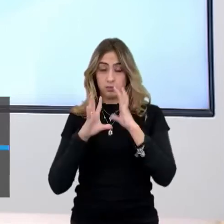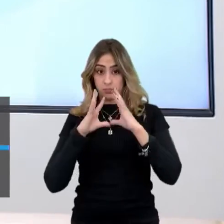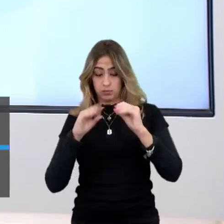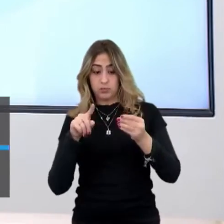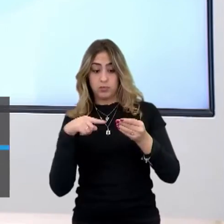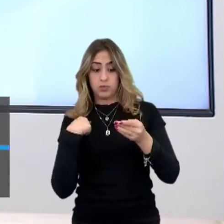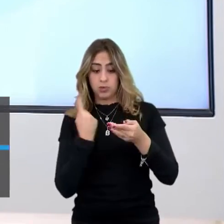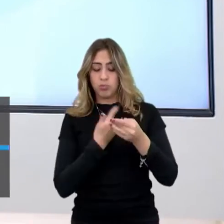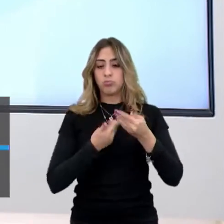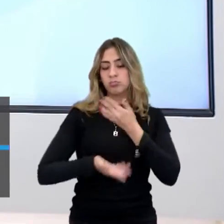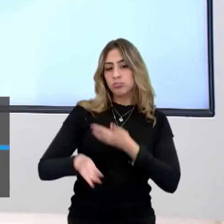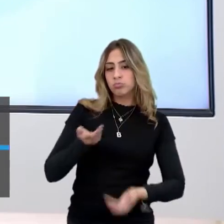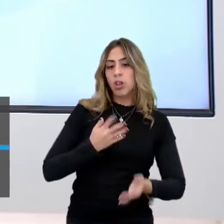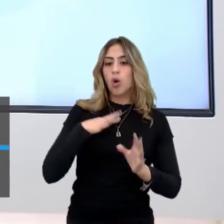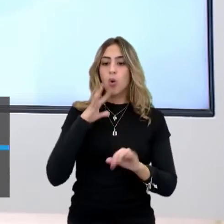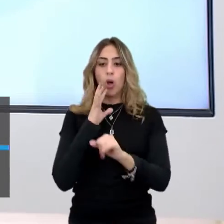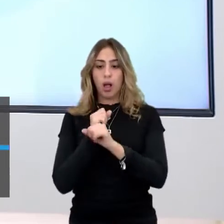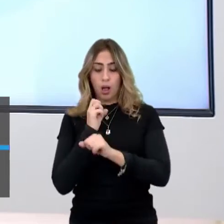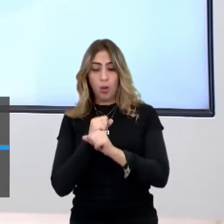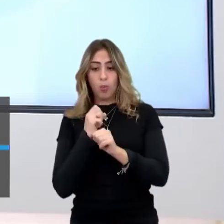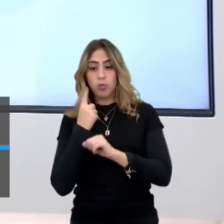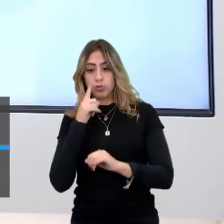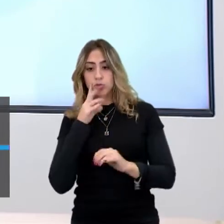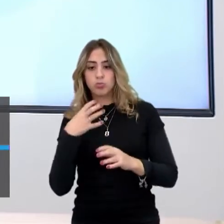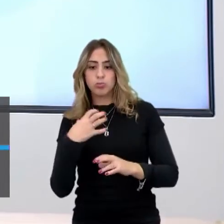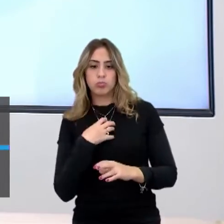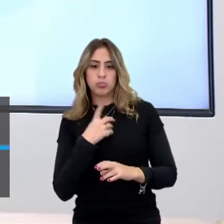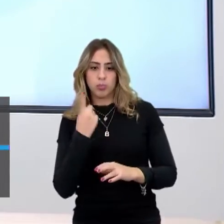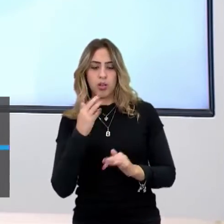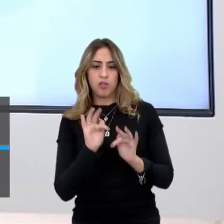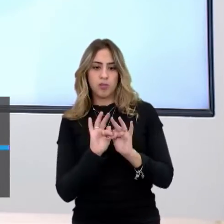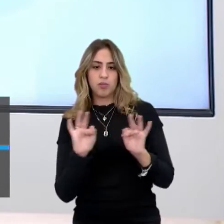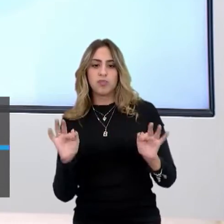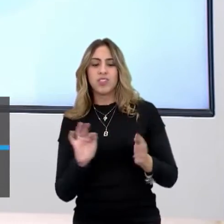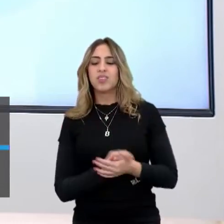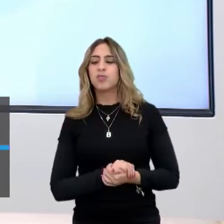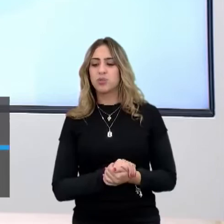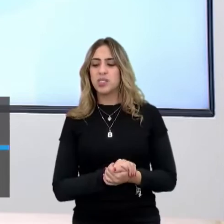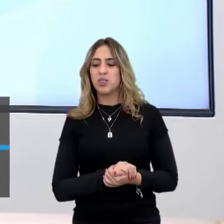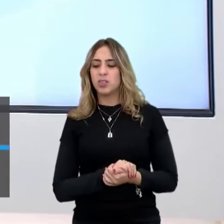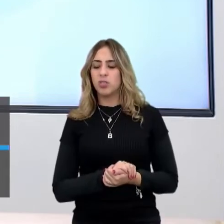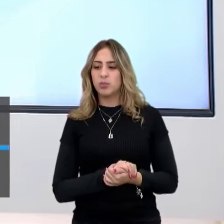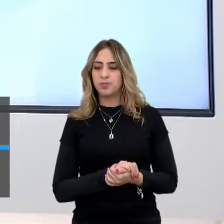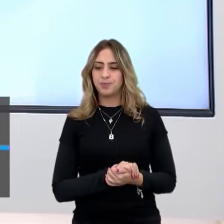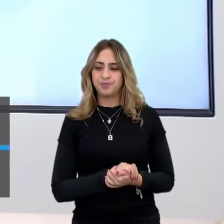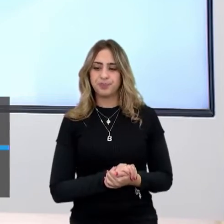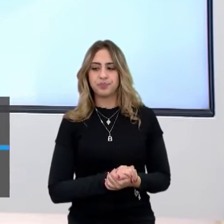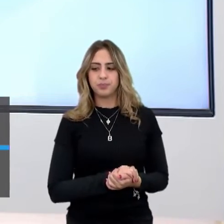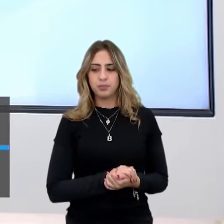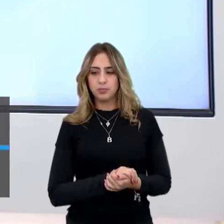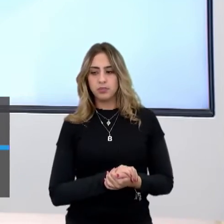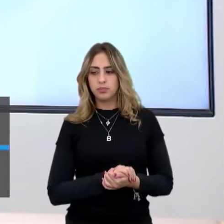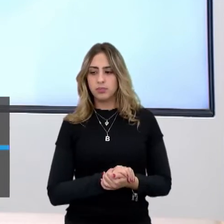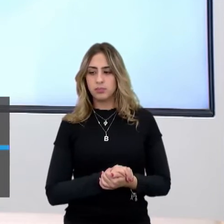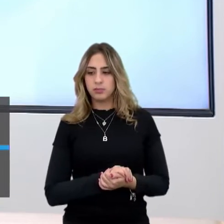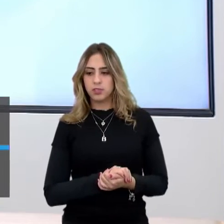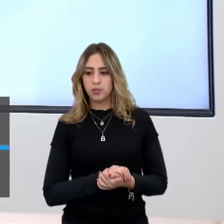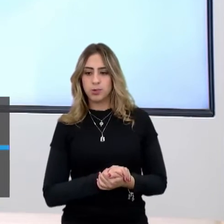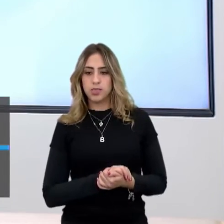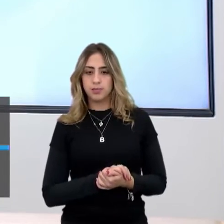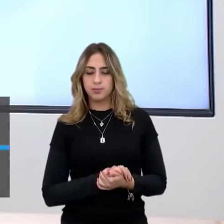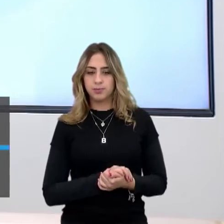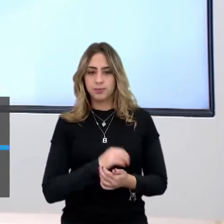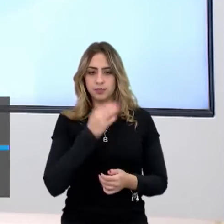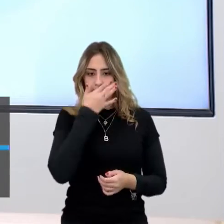nos induz aí ao cálculo de uma função, tá? Como o gráfico de uma regressão linear simples, né, ela